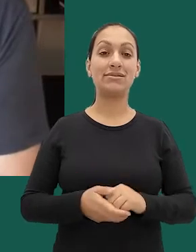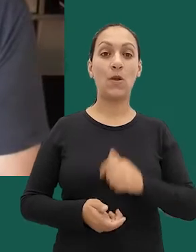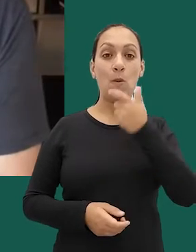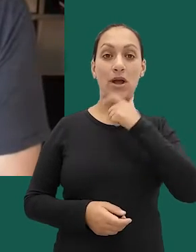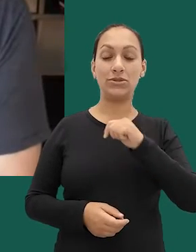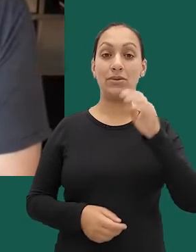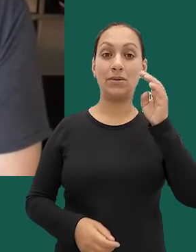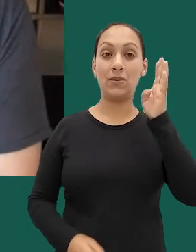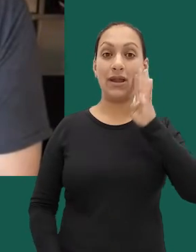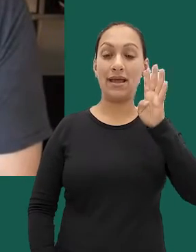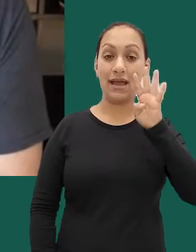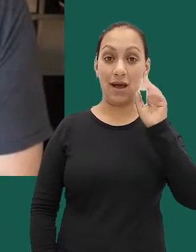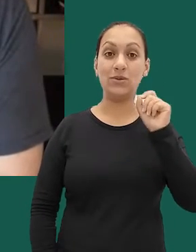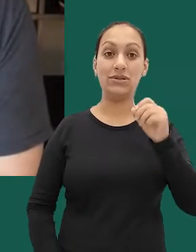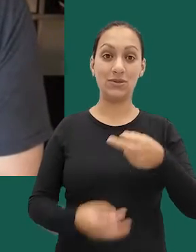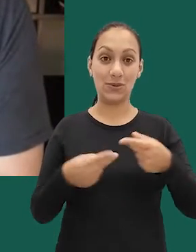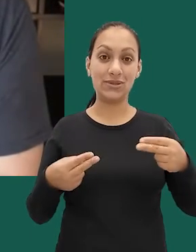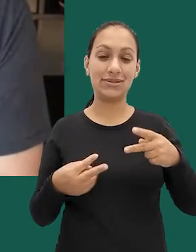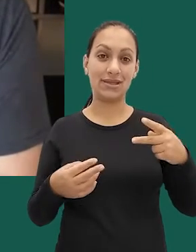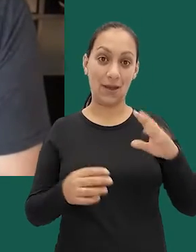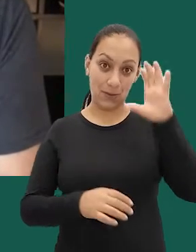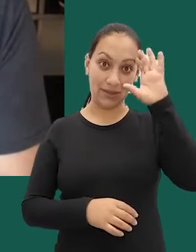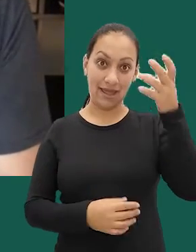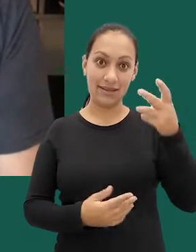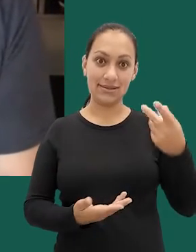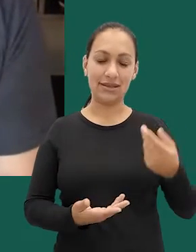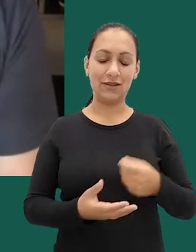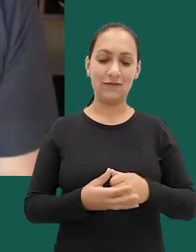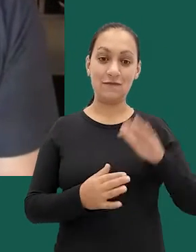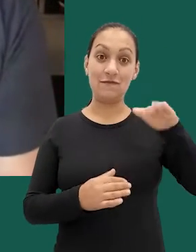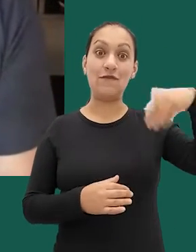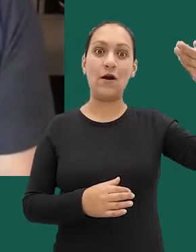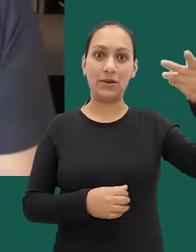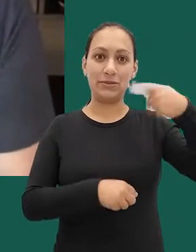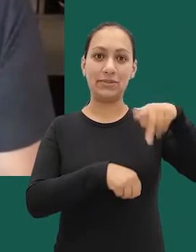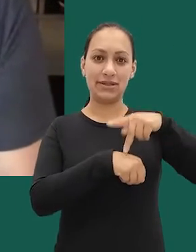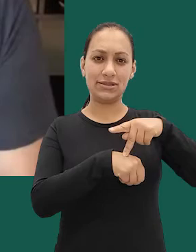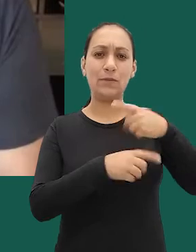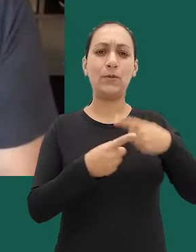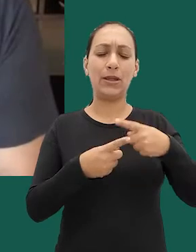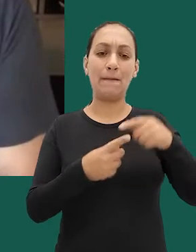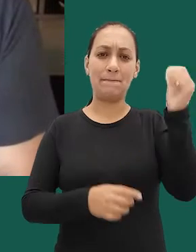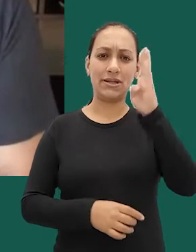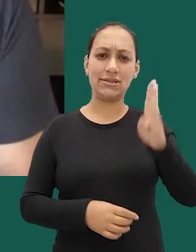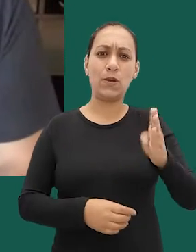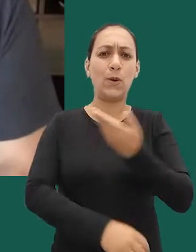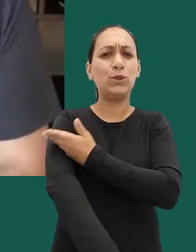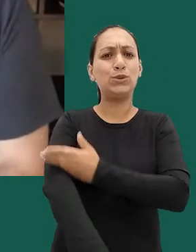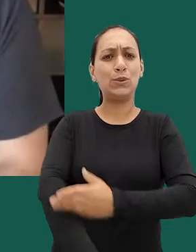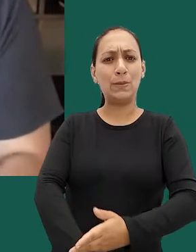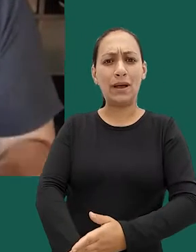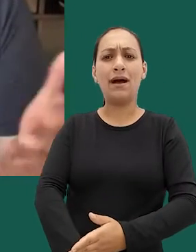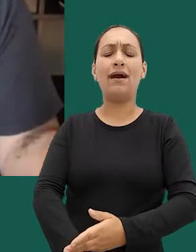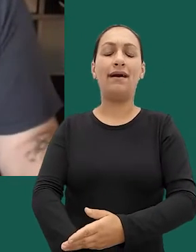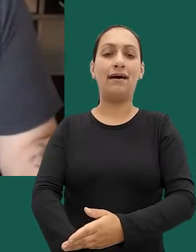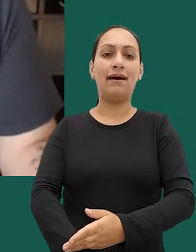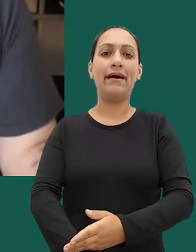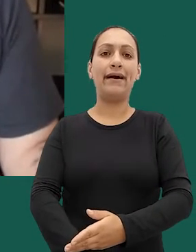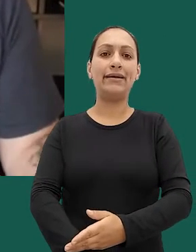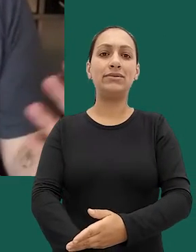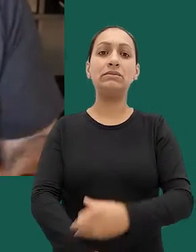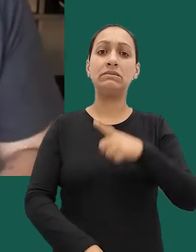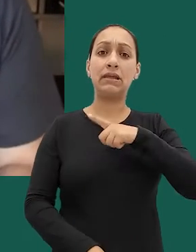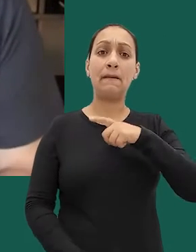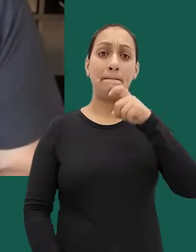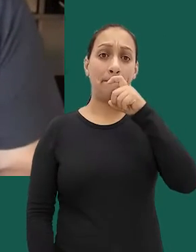mais legal de perrengues, em geral, fora do Brasil, porque no Brasil a gente está muito acostumado a... Você tem pai